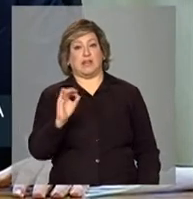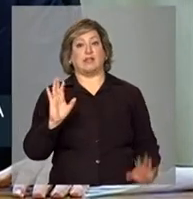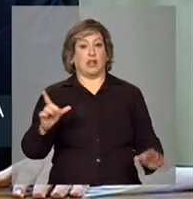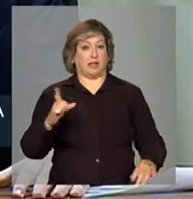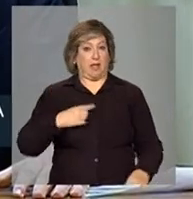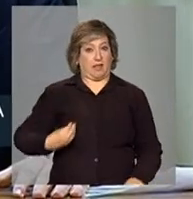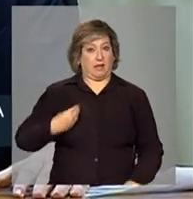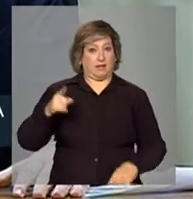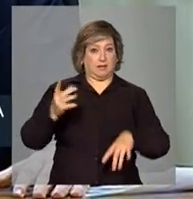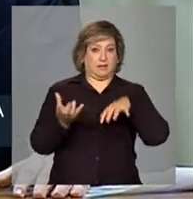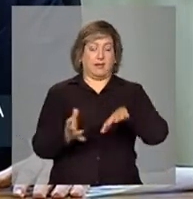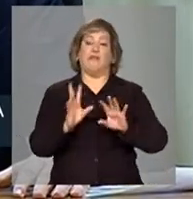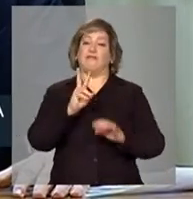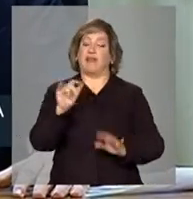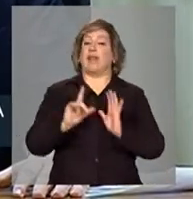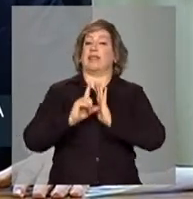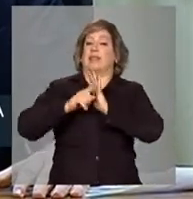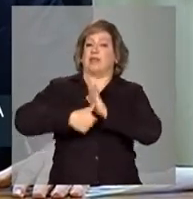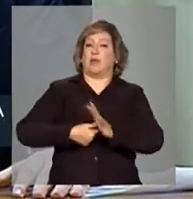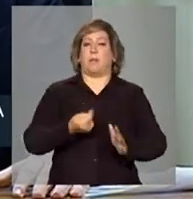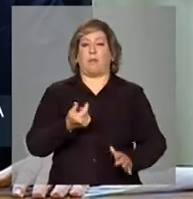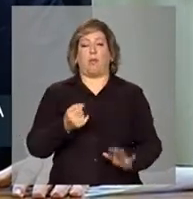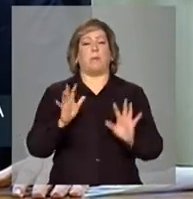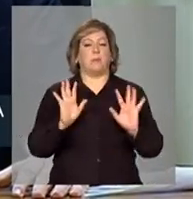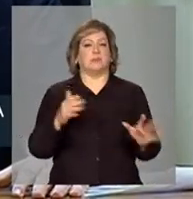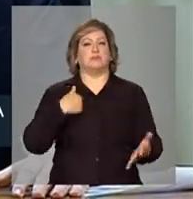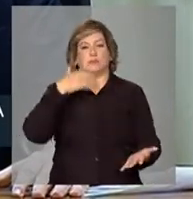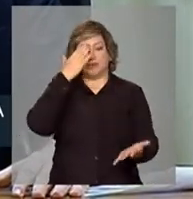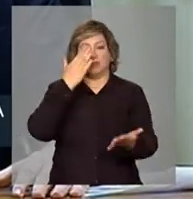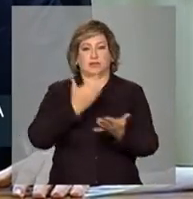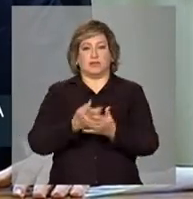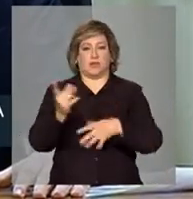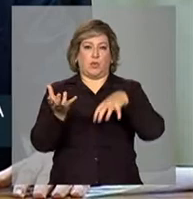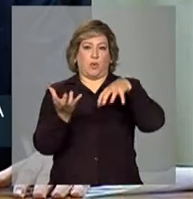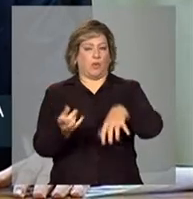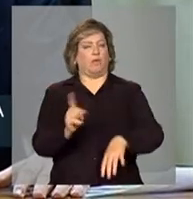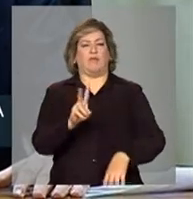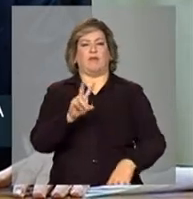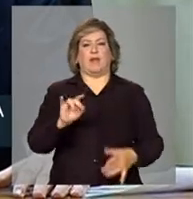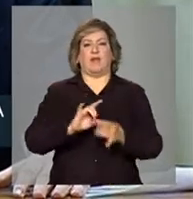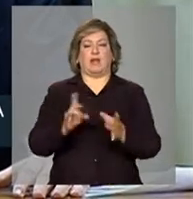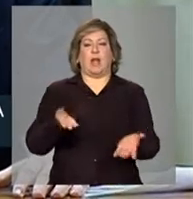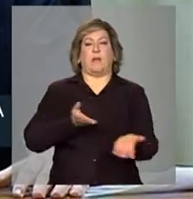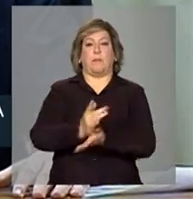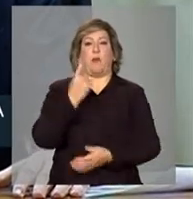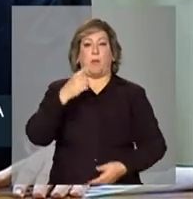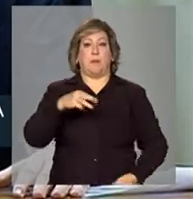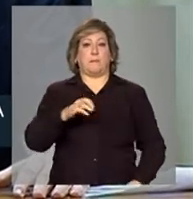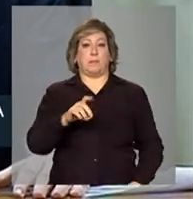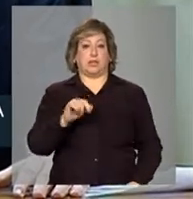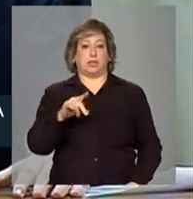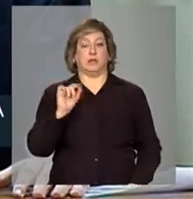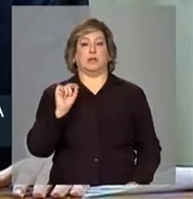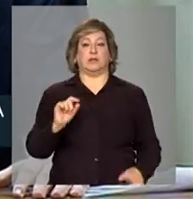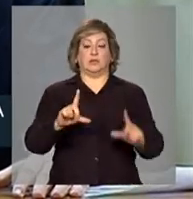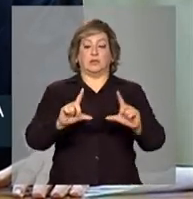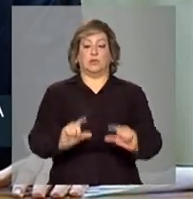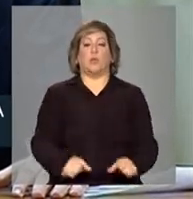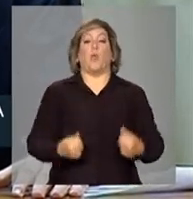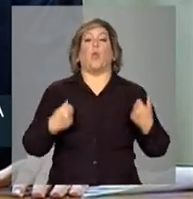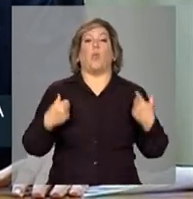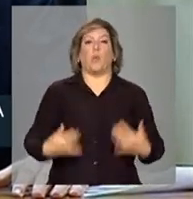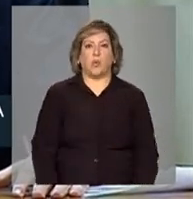está em tramitação Então vai atrasar um pouco mas eu acredito que o congresso não vai deixar de aprovar uma medida de redução